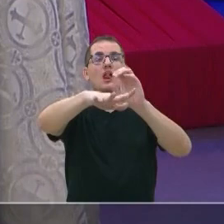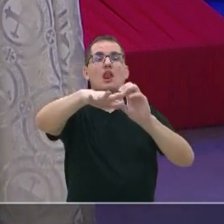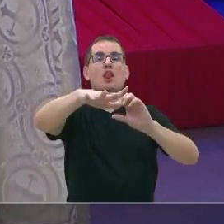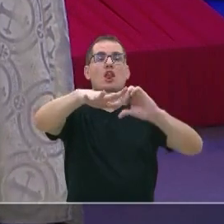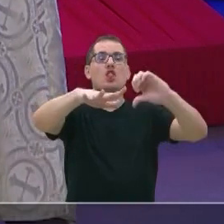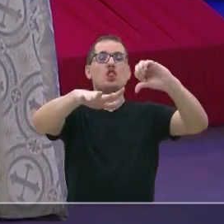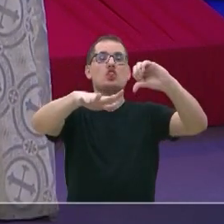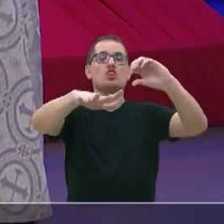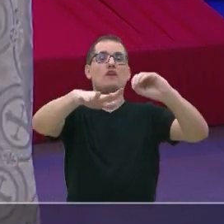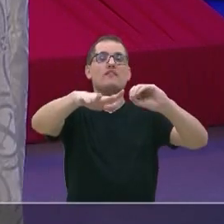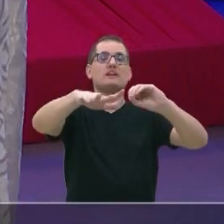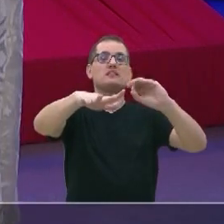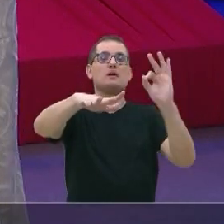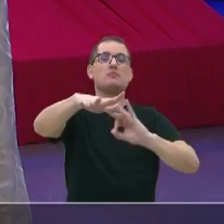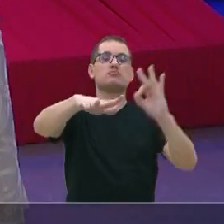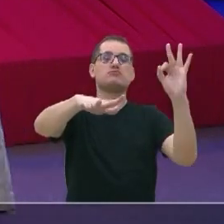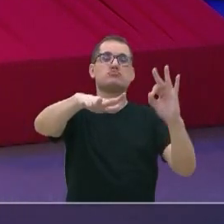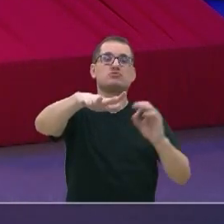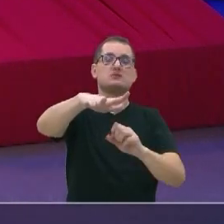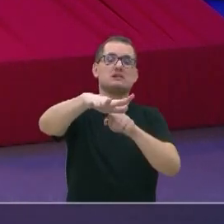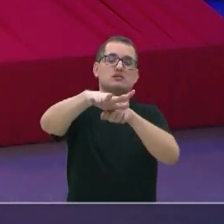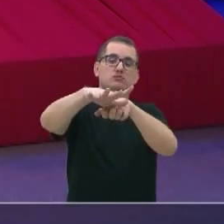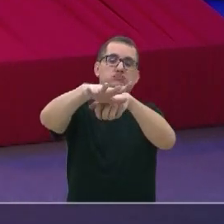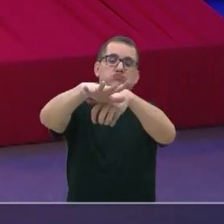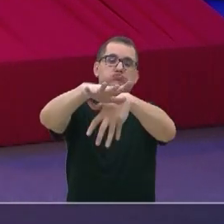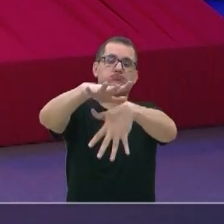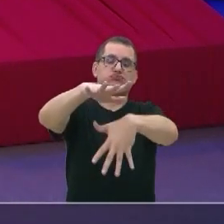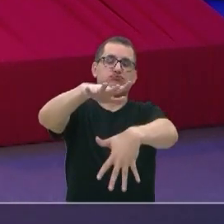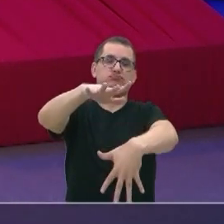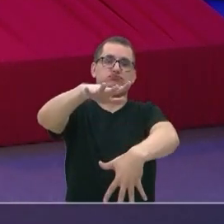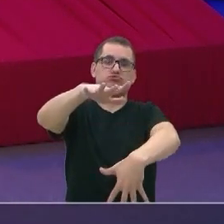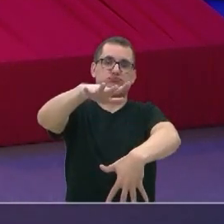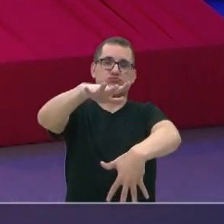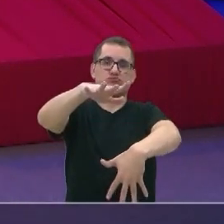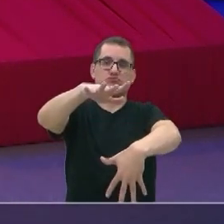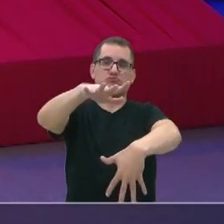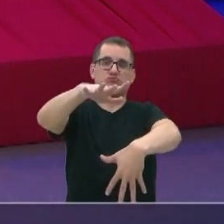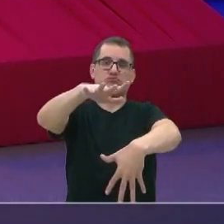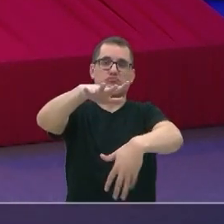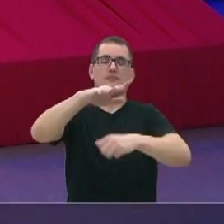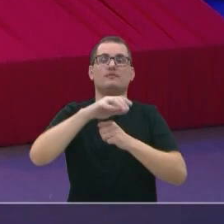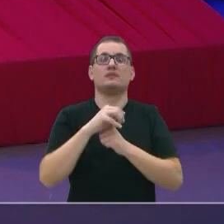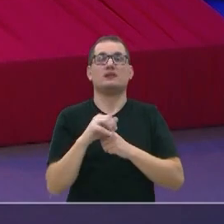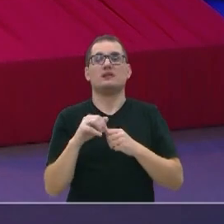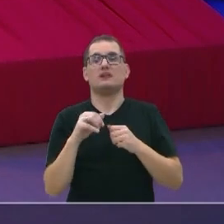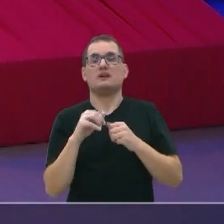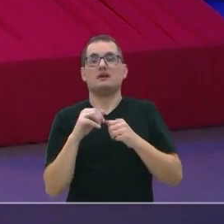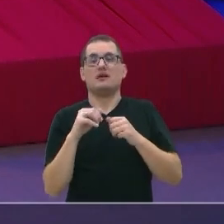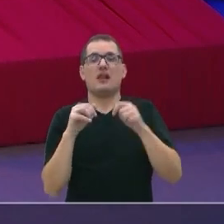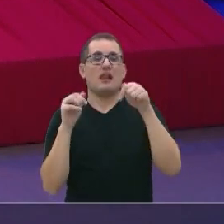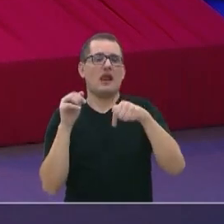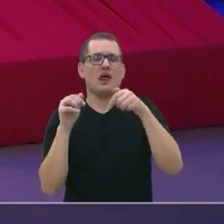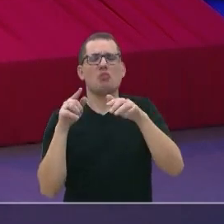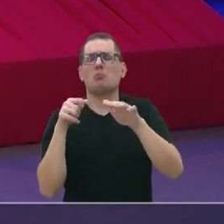90% do iceberg está dentro, escondido, na intimidade do mar